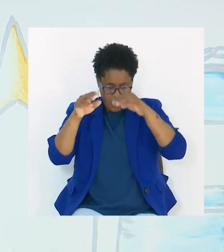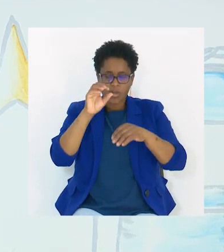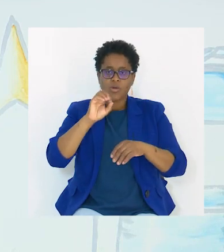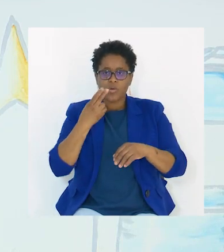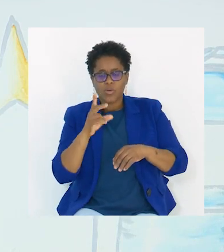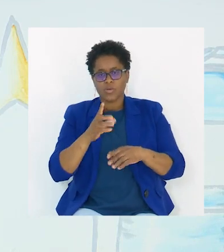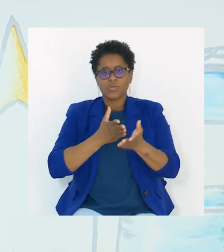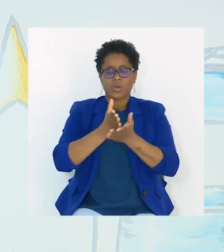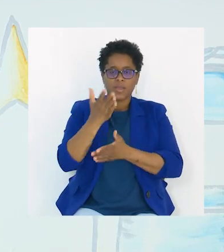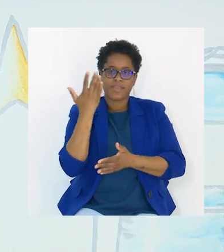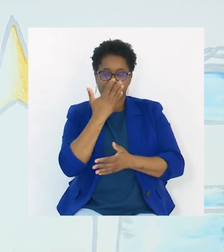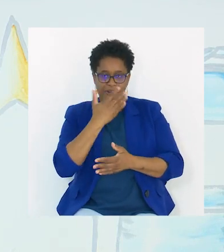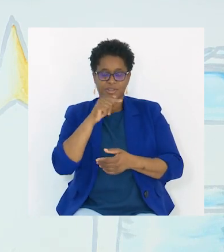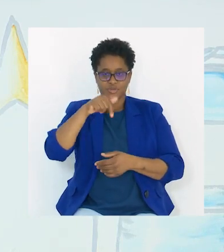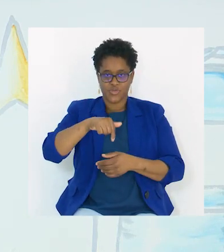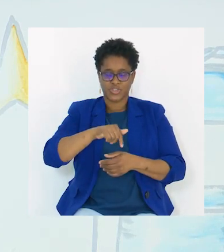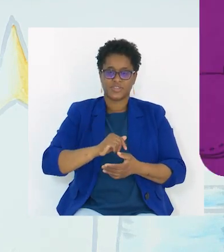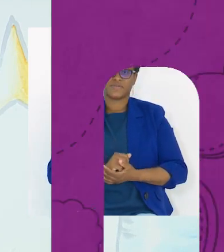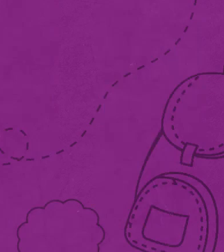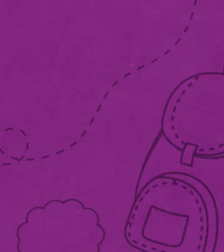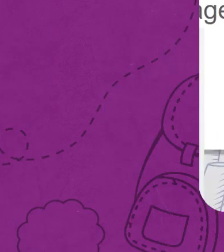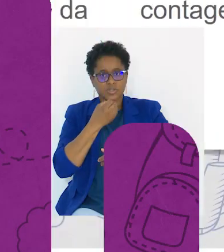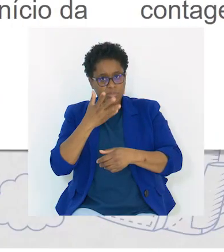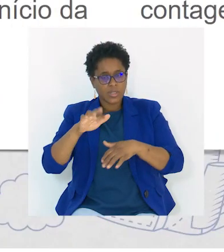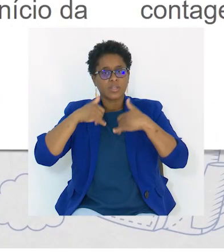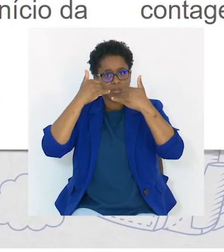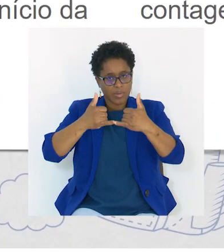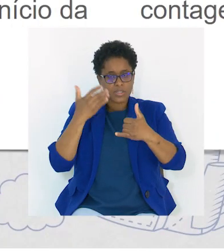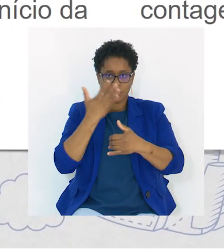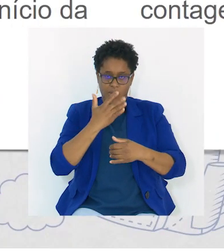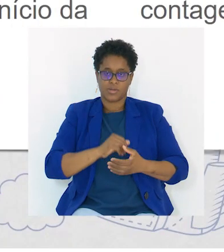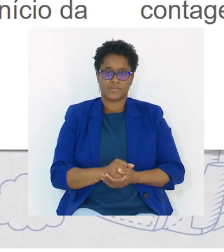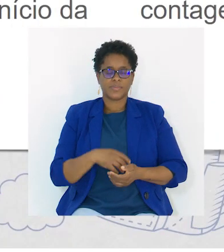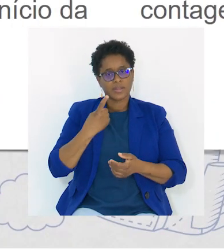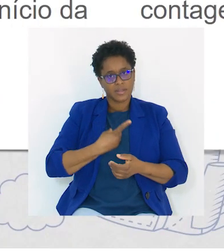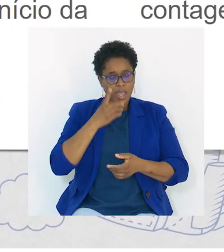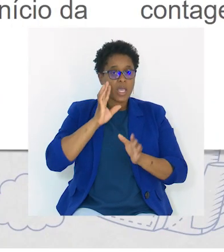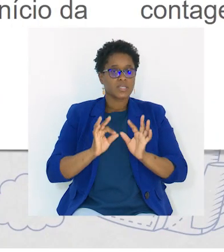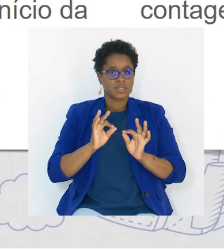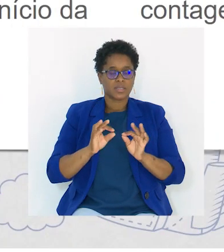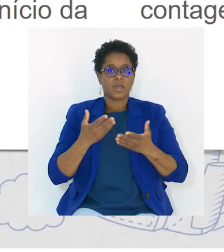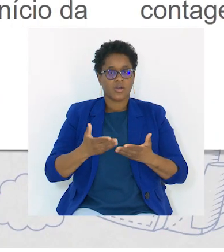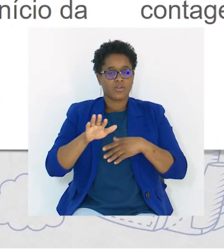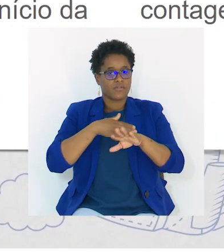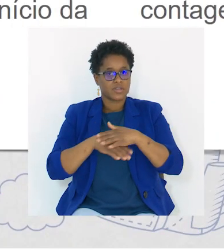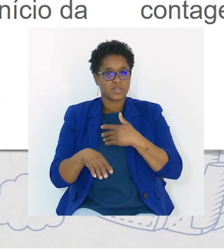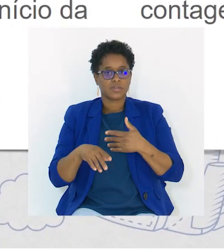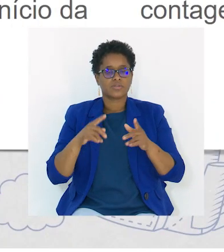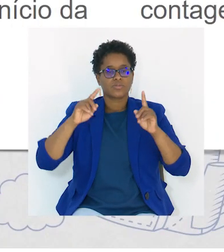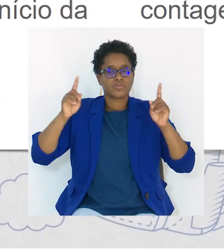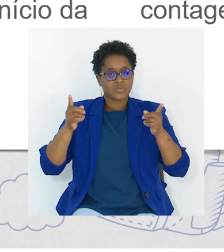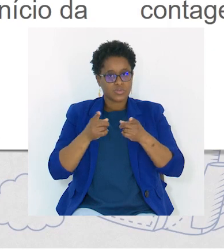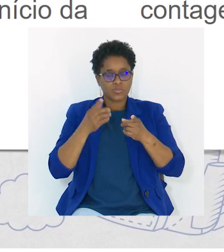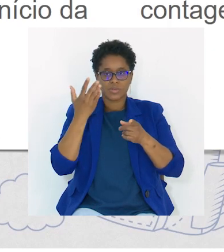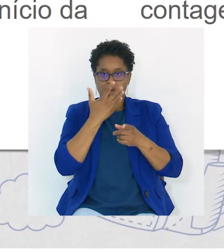aprendizagem durante a aula de hoje. Sendo assim, cabe-nos fazer a